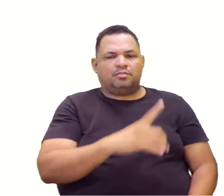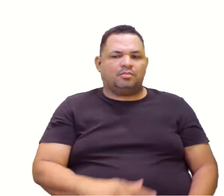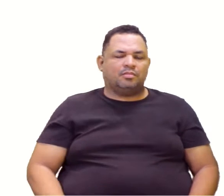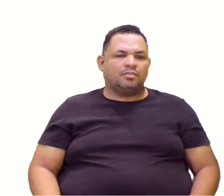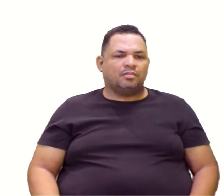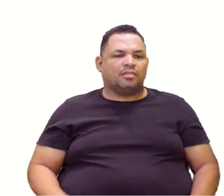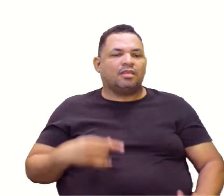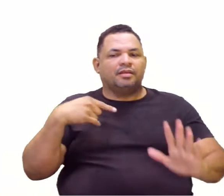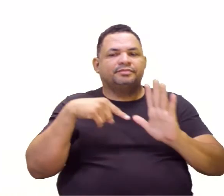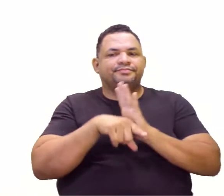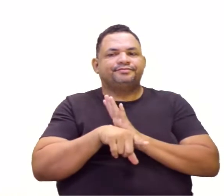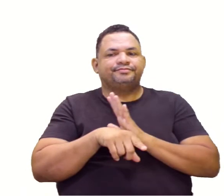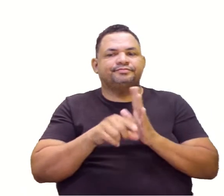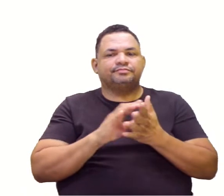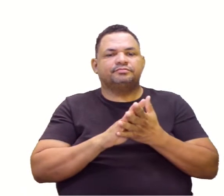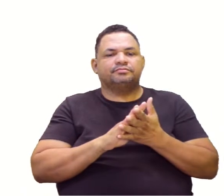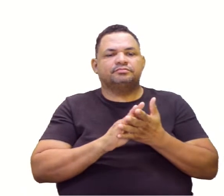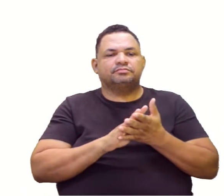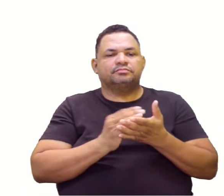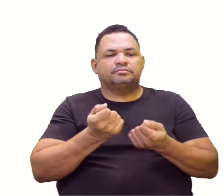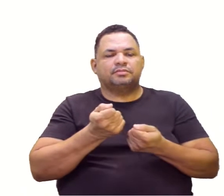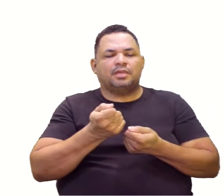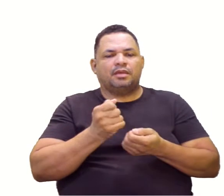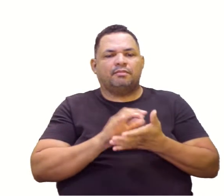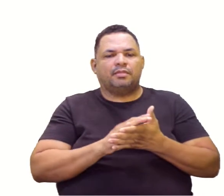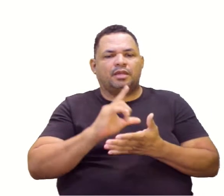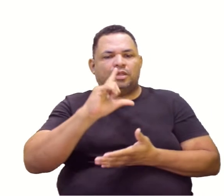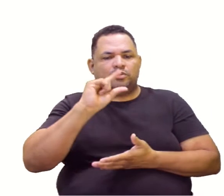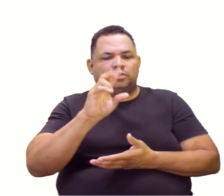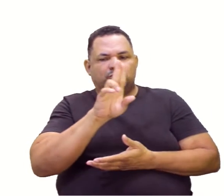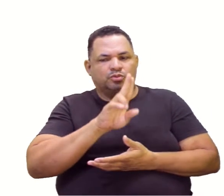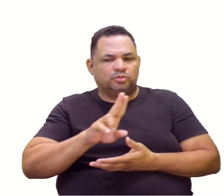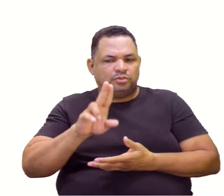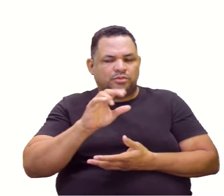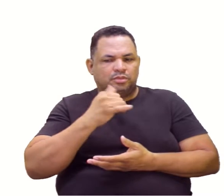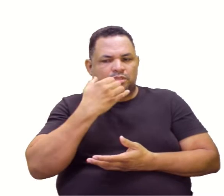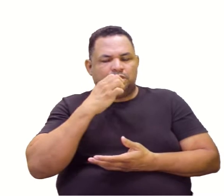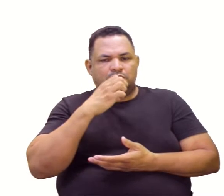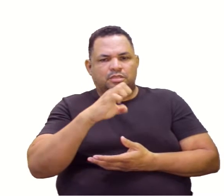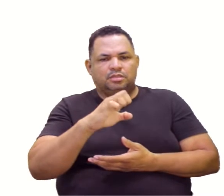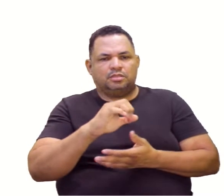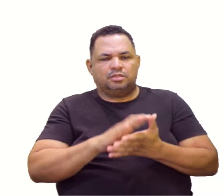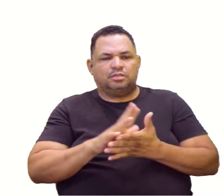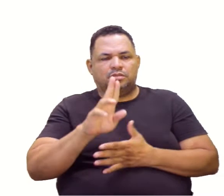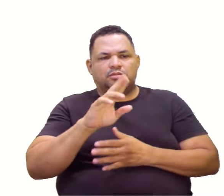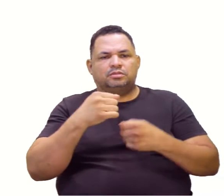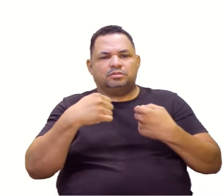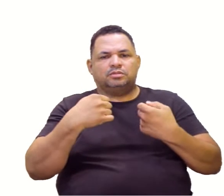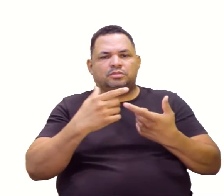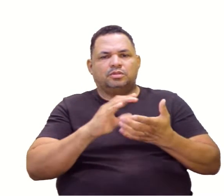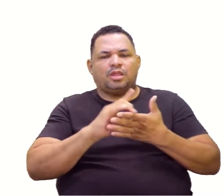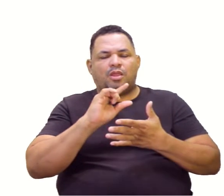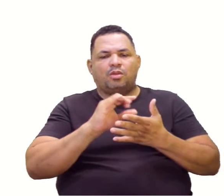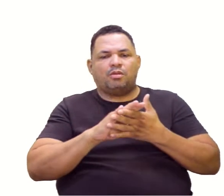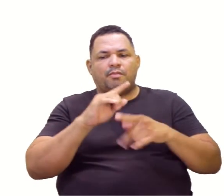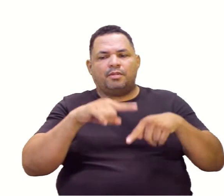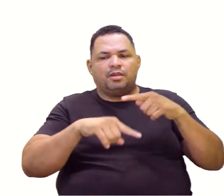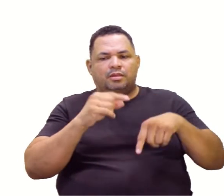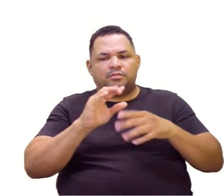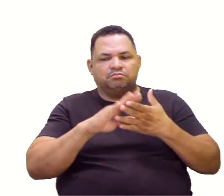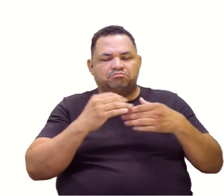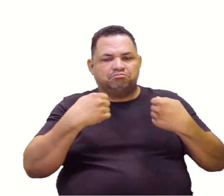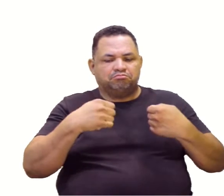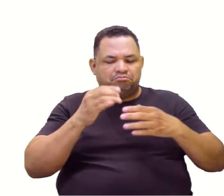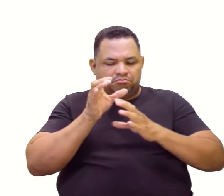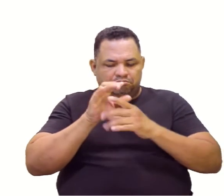certo? Certo. A pergunta é, para economizar energia, o supervisor deverá escolher um aparelho de menor capacidade térmica, que atenda às